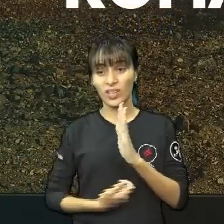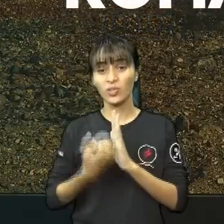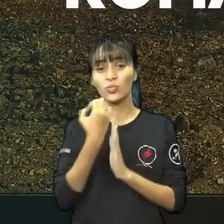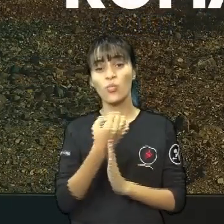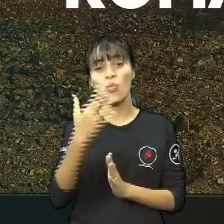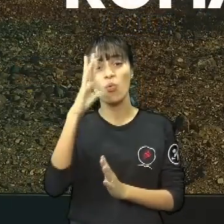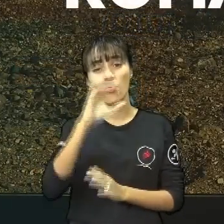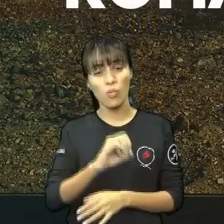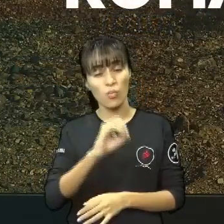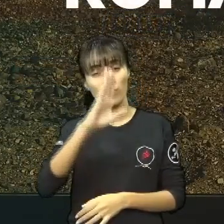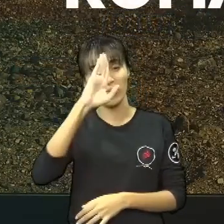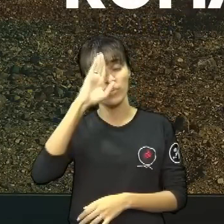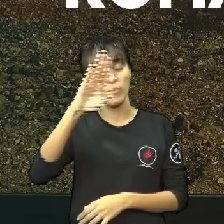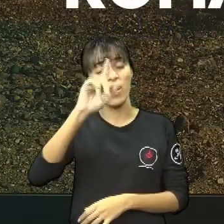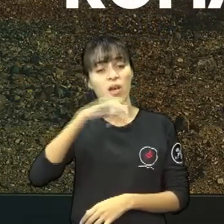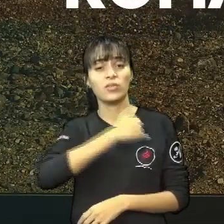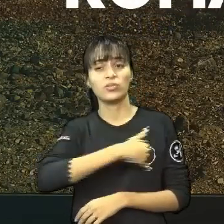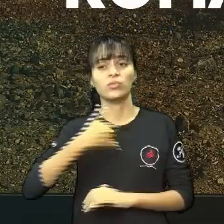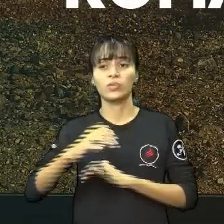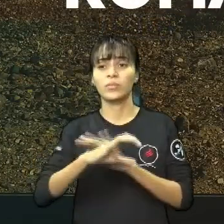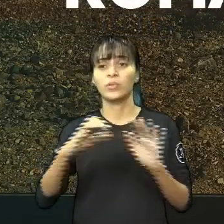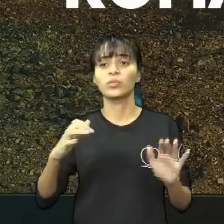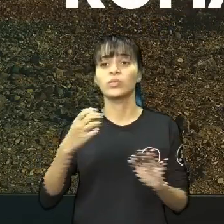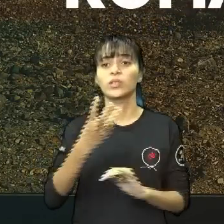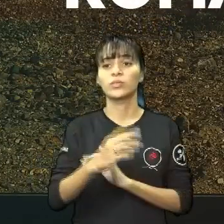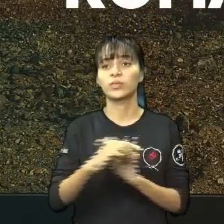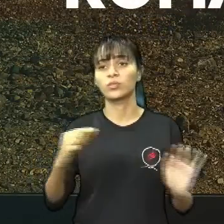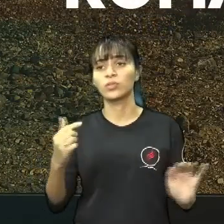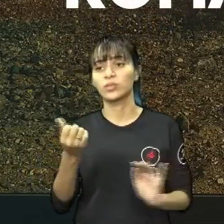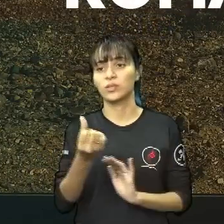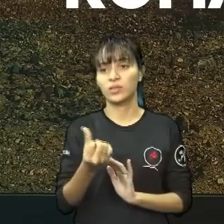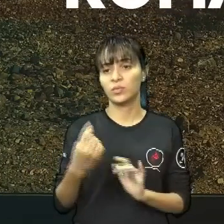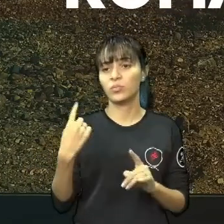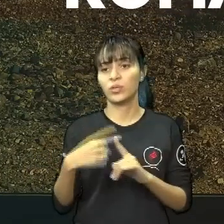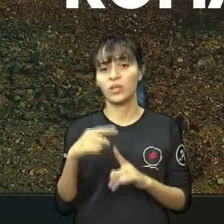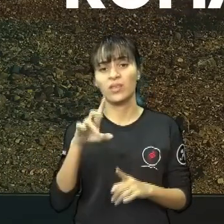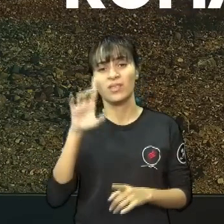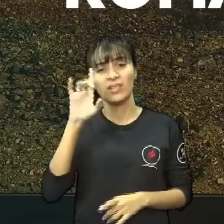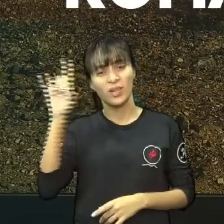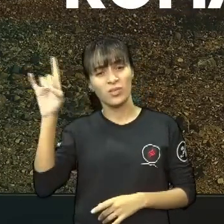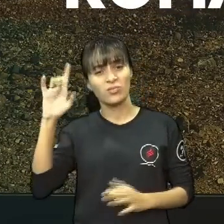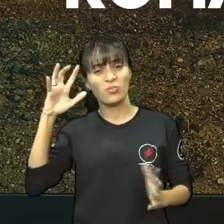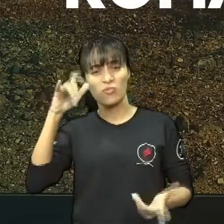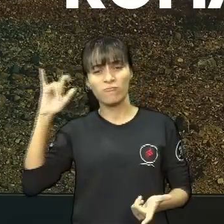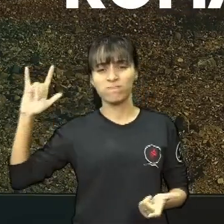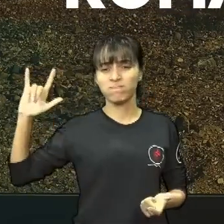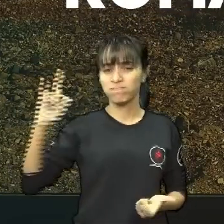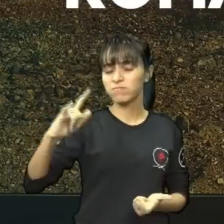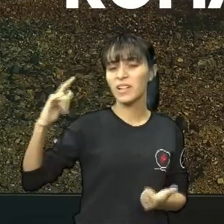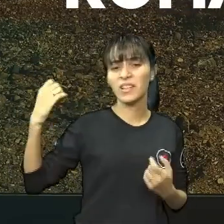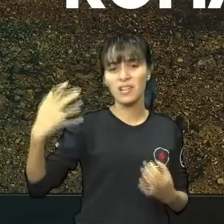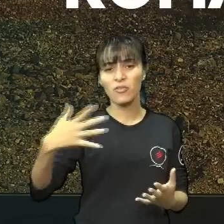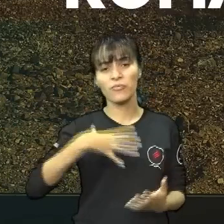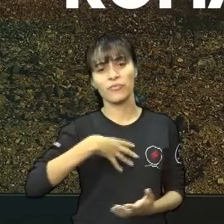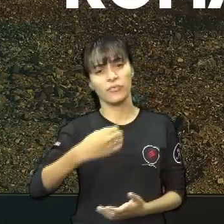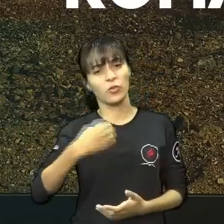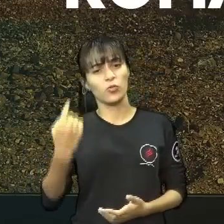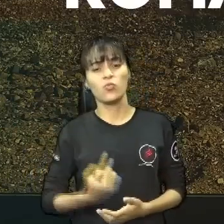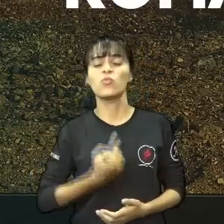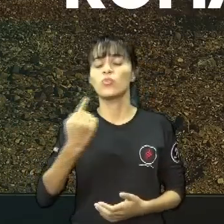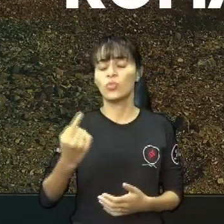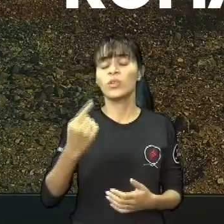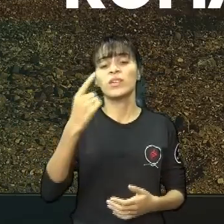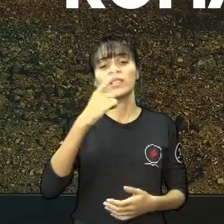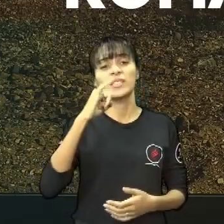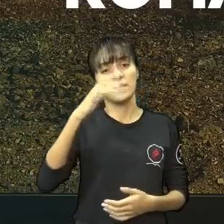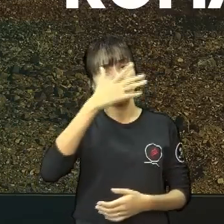o texto principal é João 3:16 Porque Deus amou o mundo de tal maneira que deu seu filho unigênito para todo aquele que